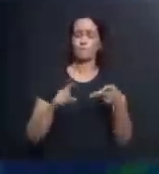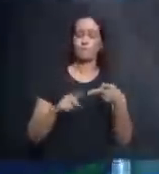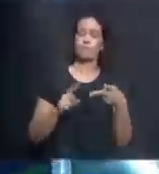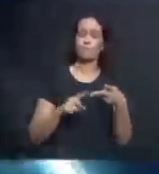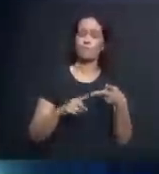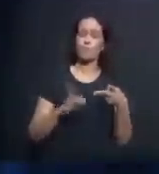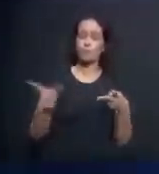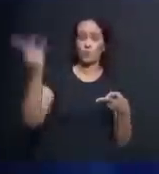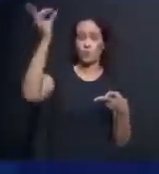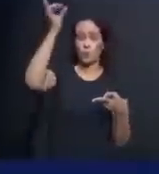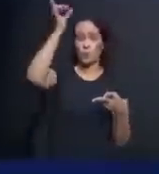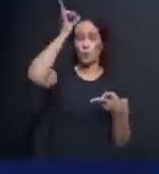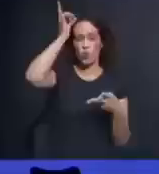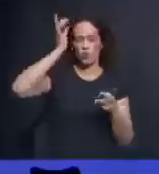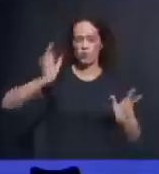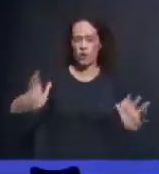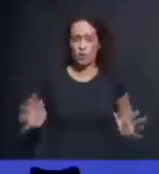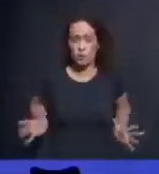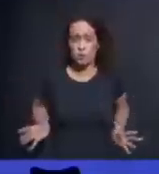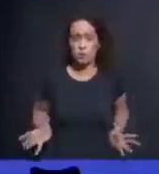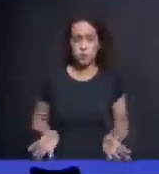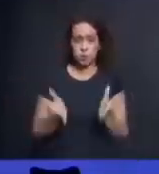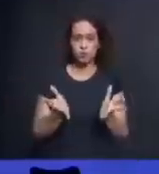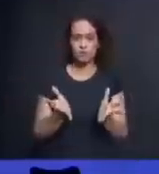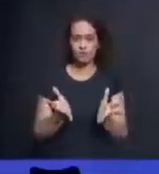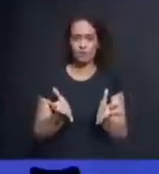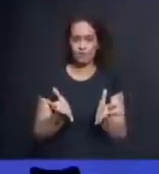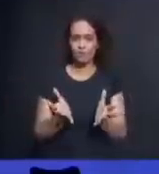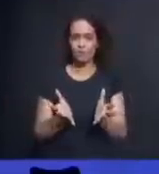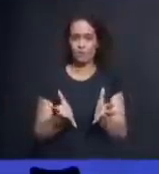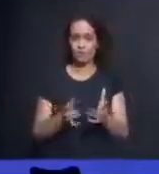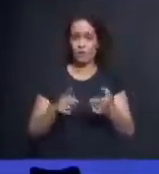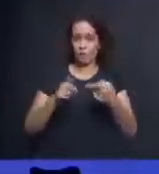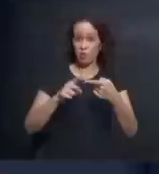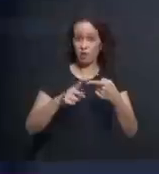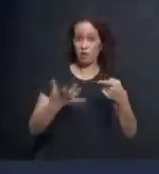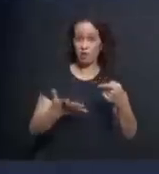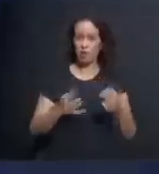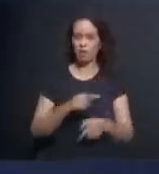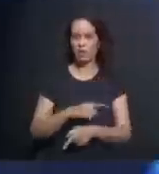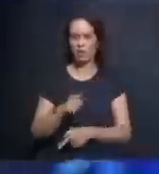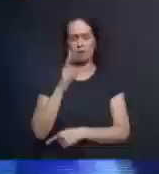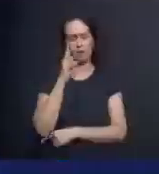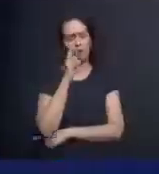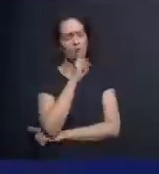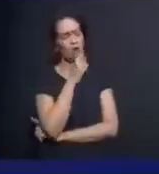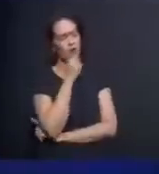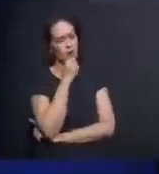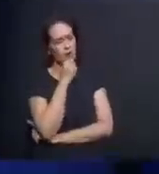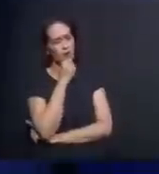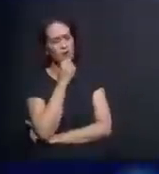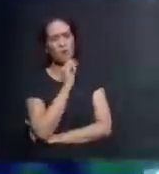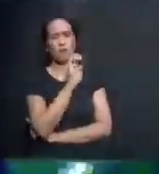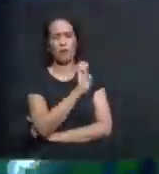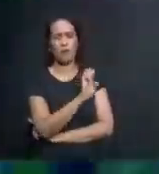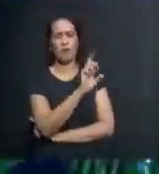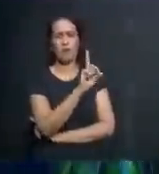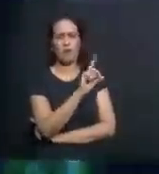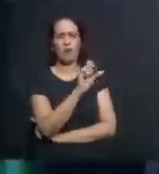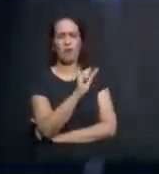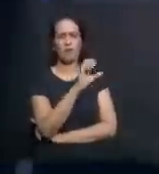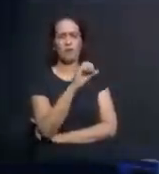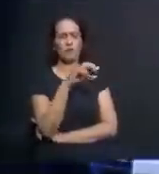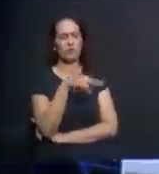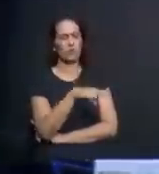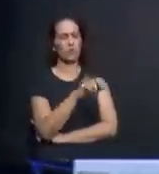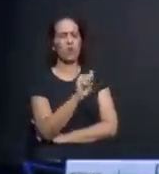você, que ela vai turbinar tanto a primeira, que as pessoas vão olhar para você e vão falar assim: Edson Arantes do Nascimento, bate falta pra caramba.